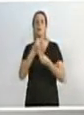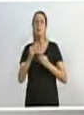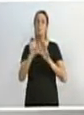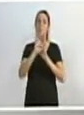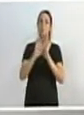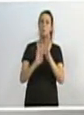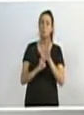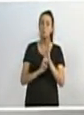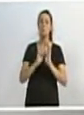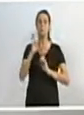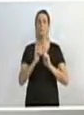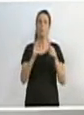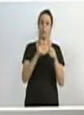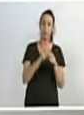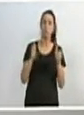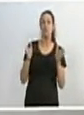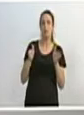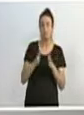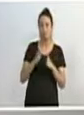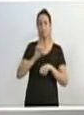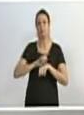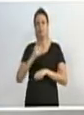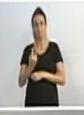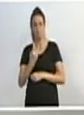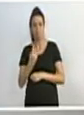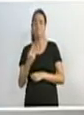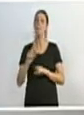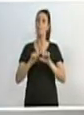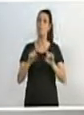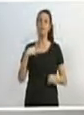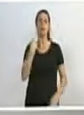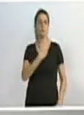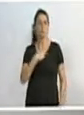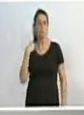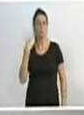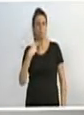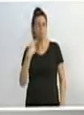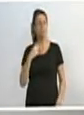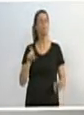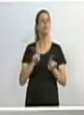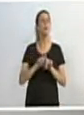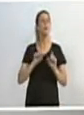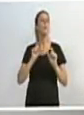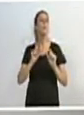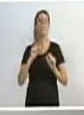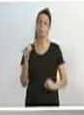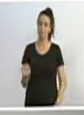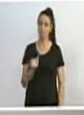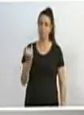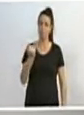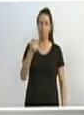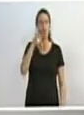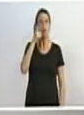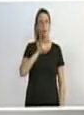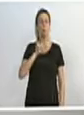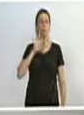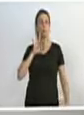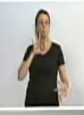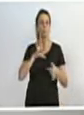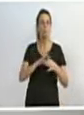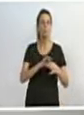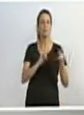Agora, fundamental também para a gente da frente parlamentar, vereador Mário, foi ter encontrado nas entidades civis